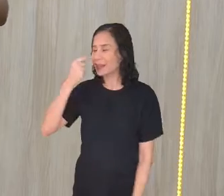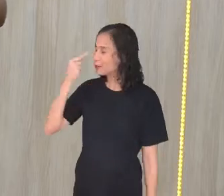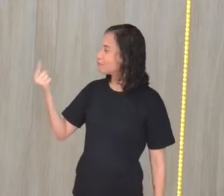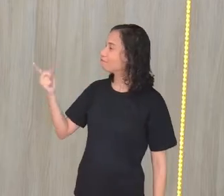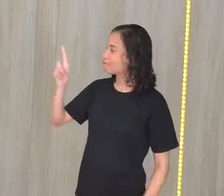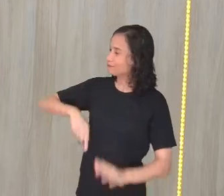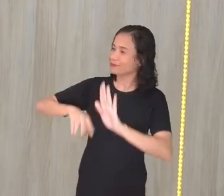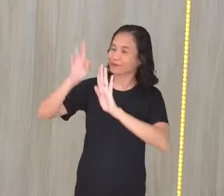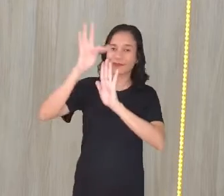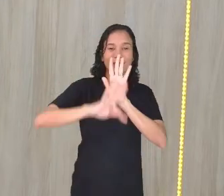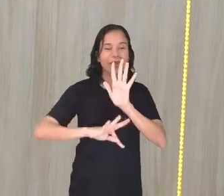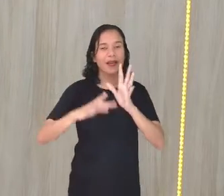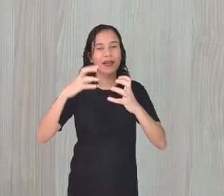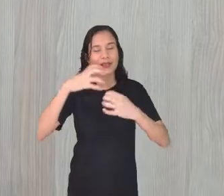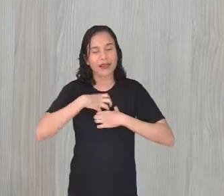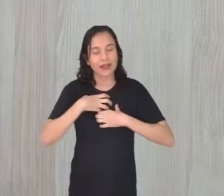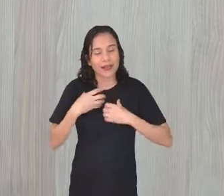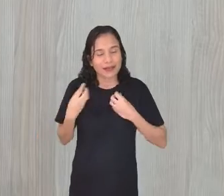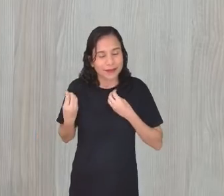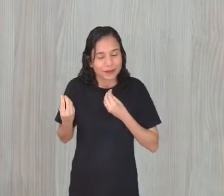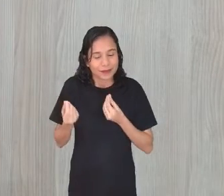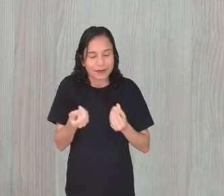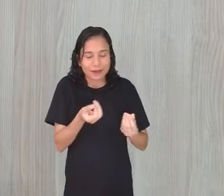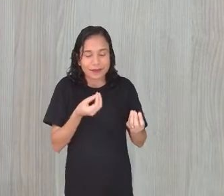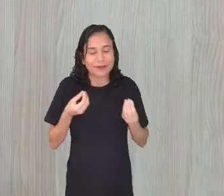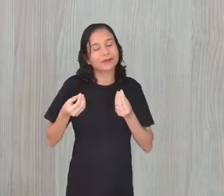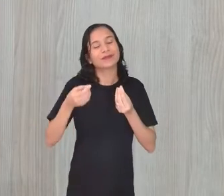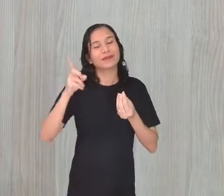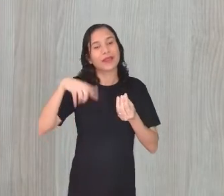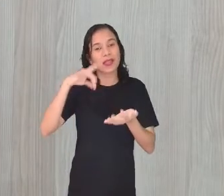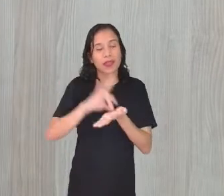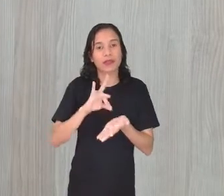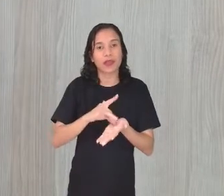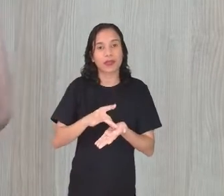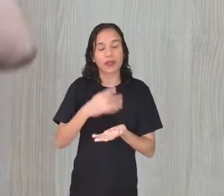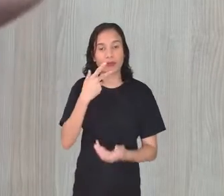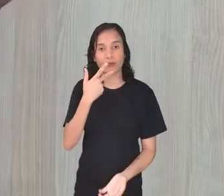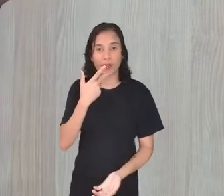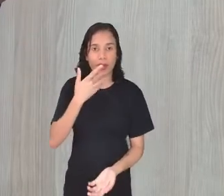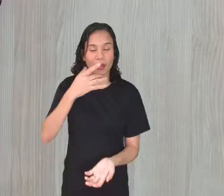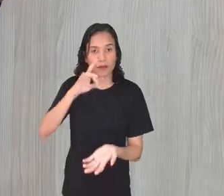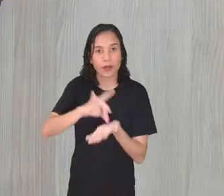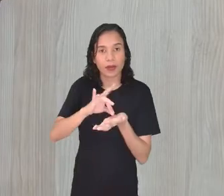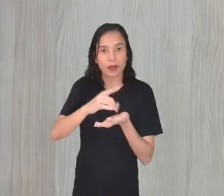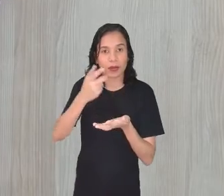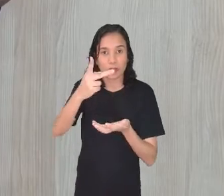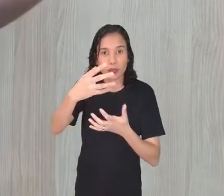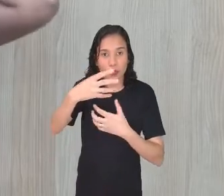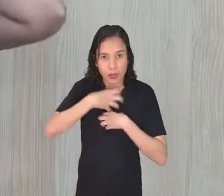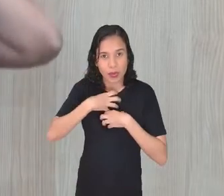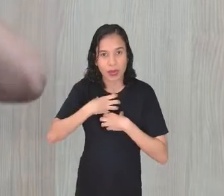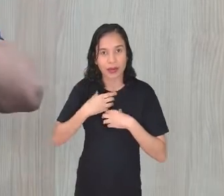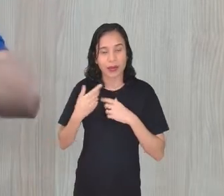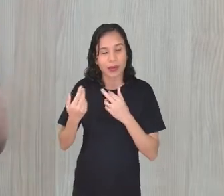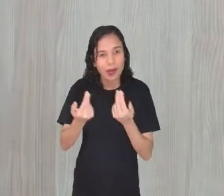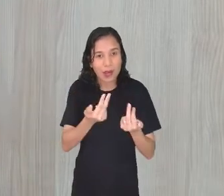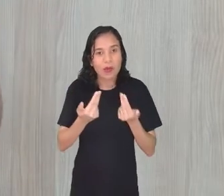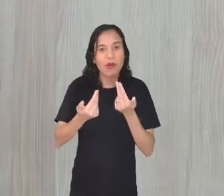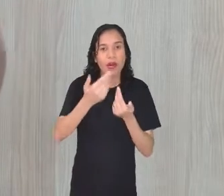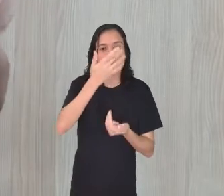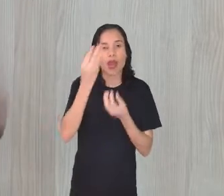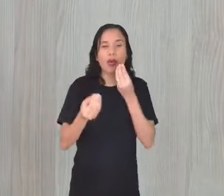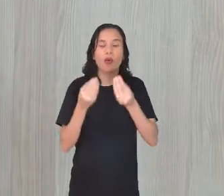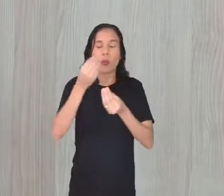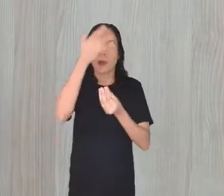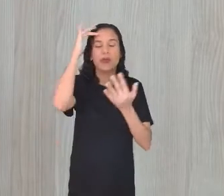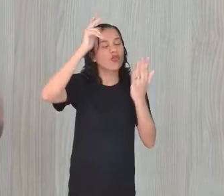muito bonito, ele é muito sensível. E ele é muito honesto. Eu não sei se vocês sentem isso também. E aí é muito da